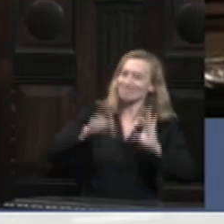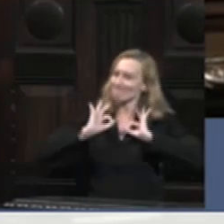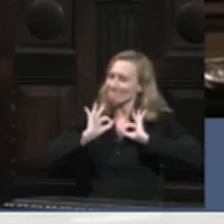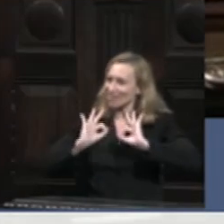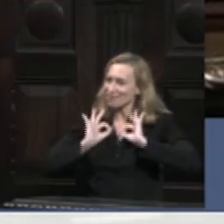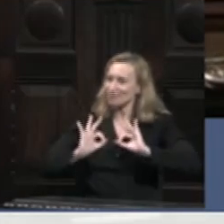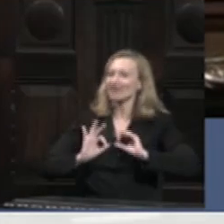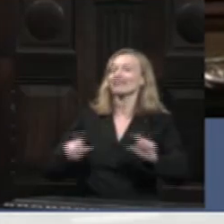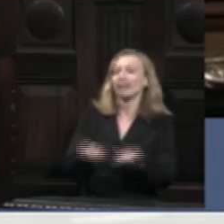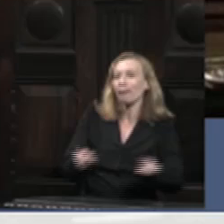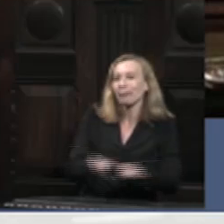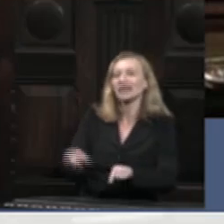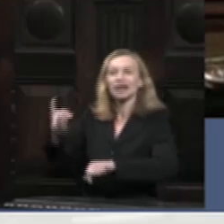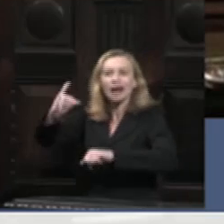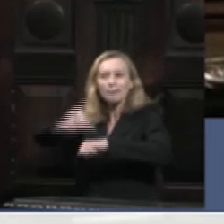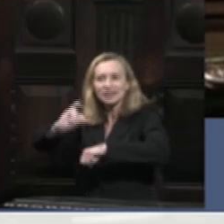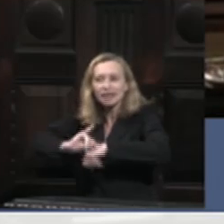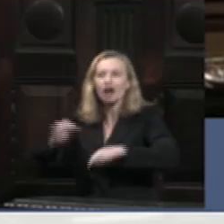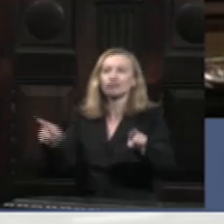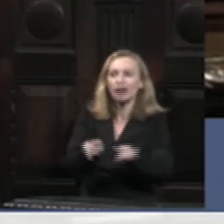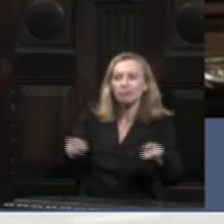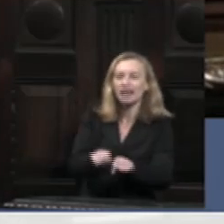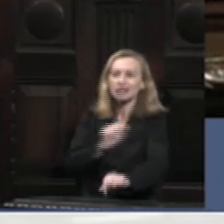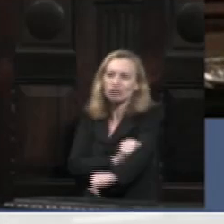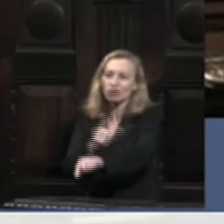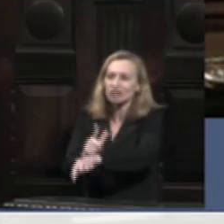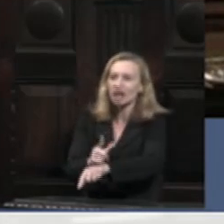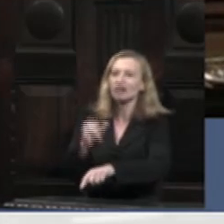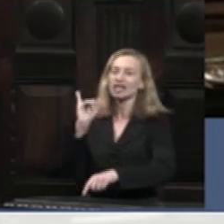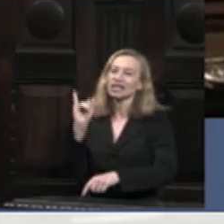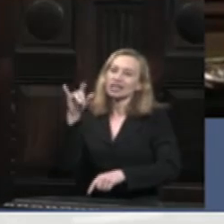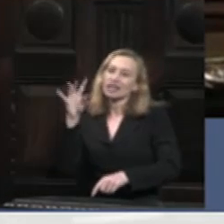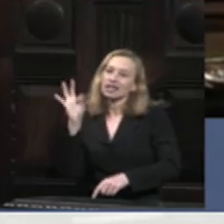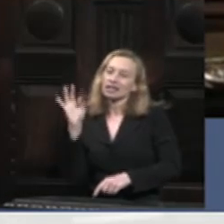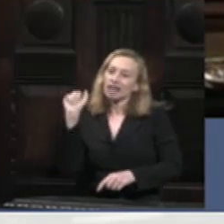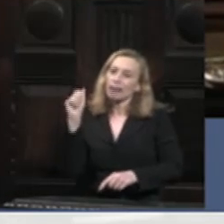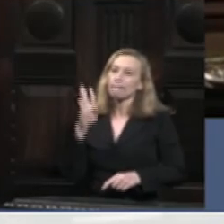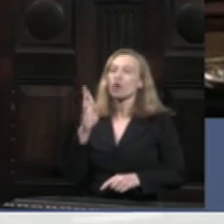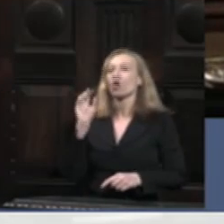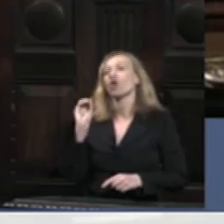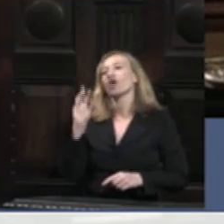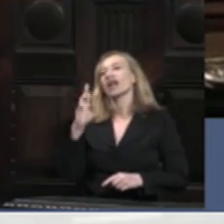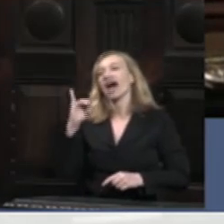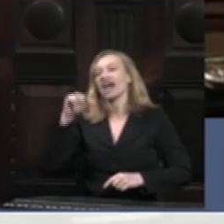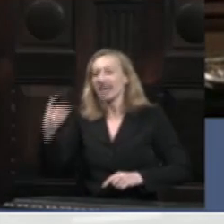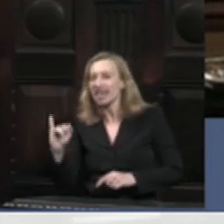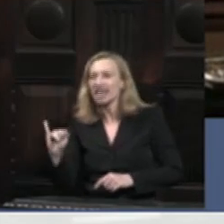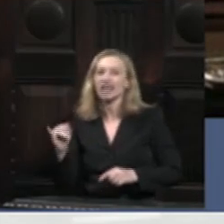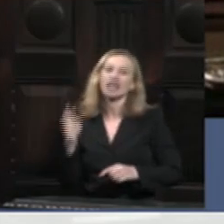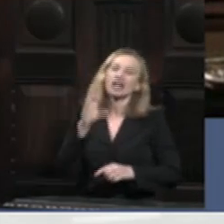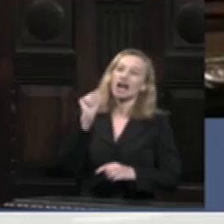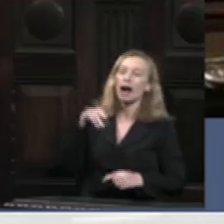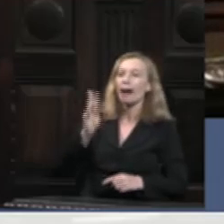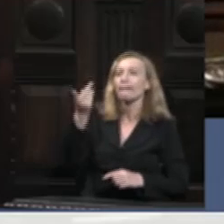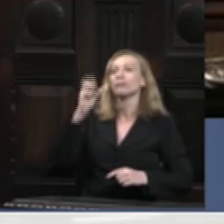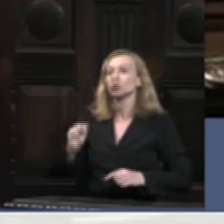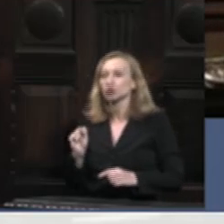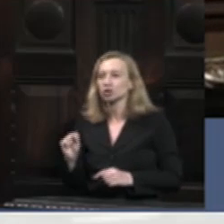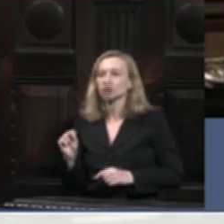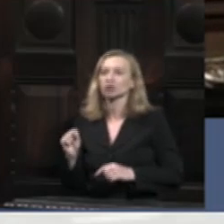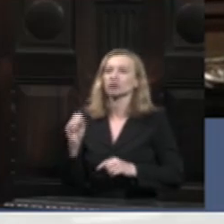tinha sido 88 e agora foram 90 municípios. De sorte que eu estou muito